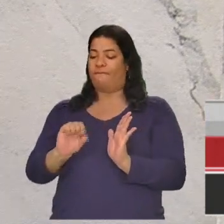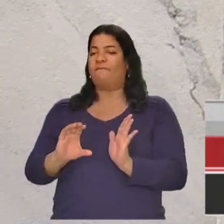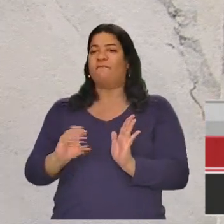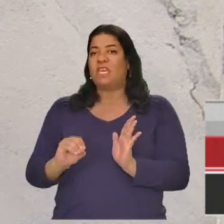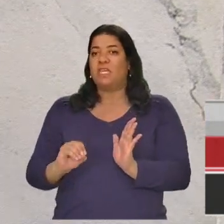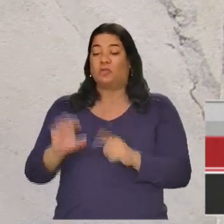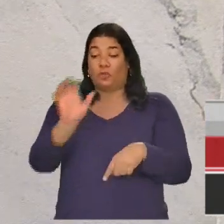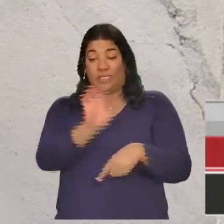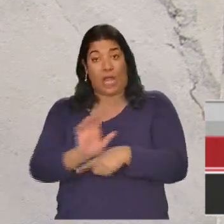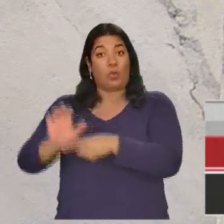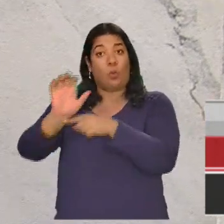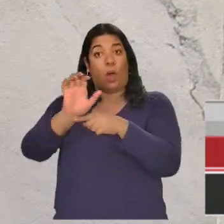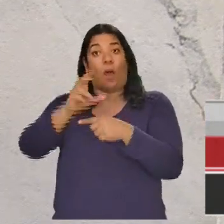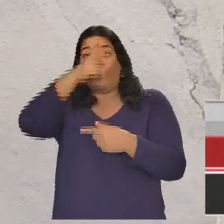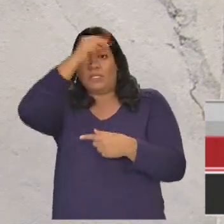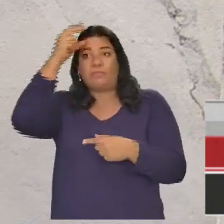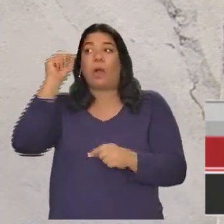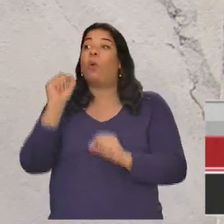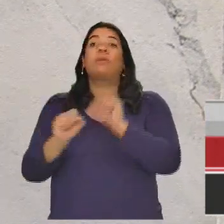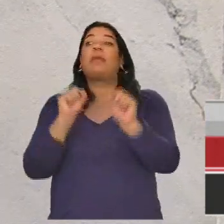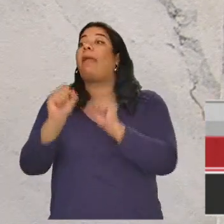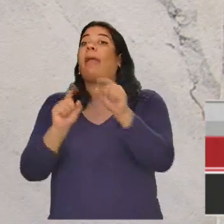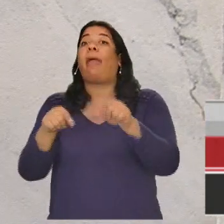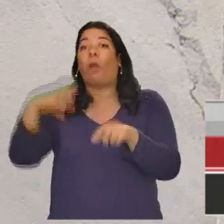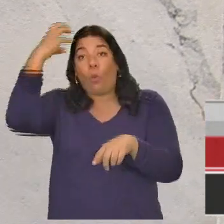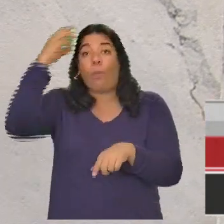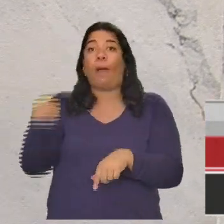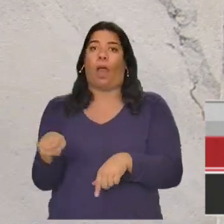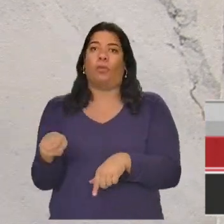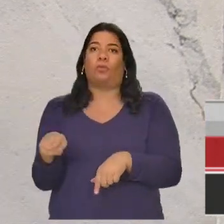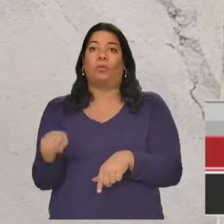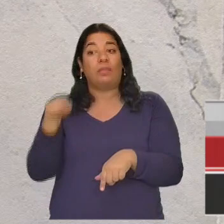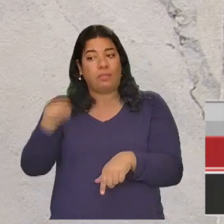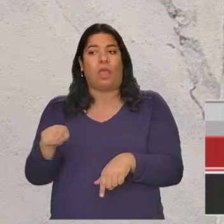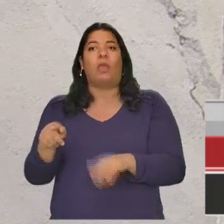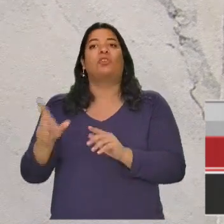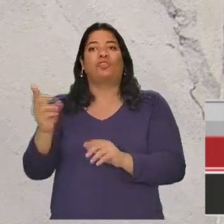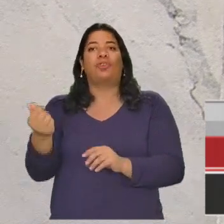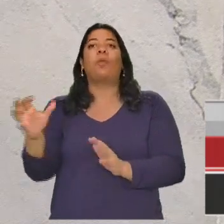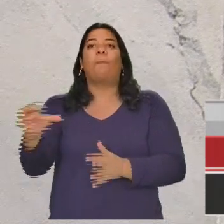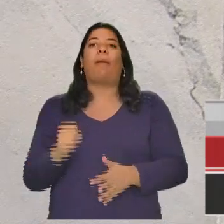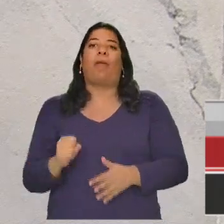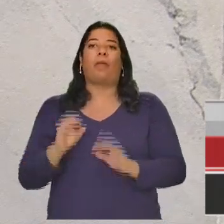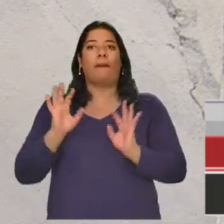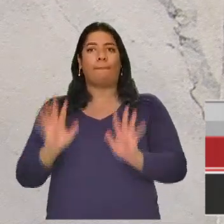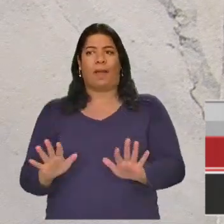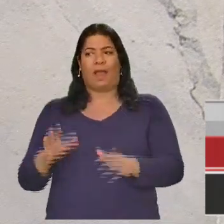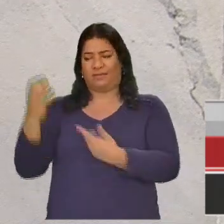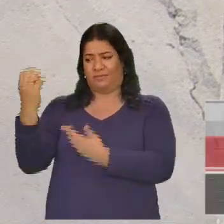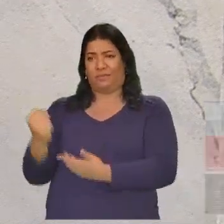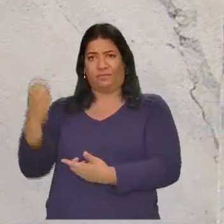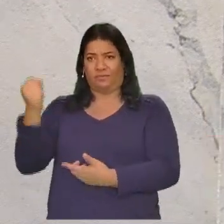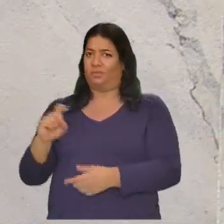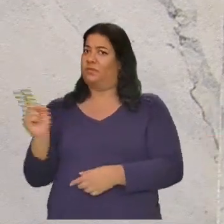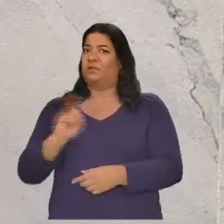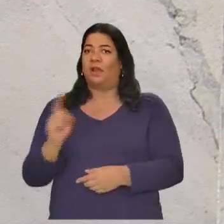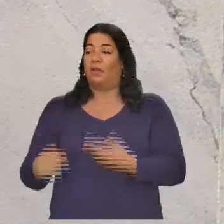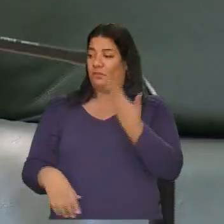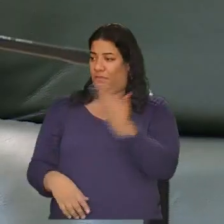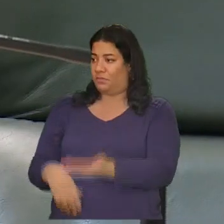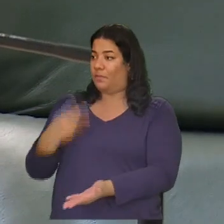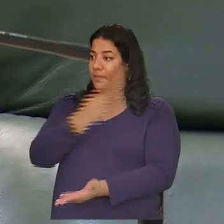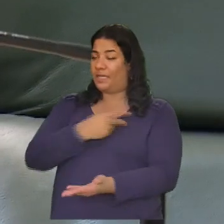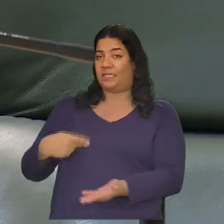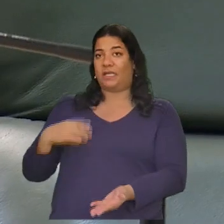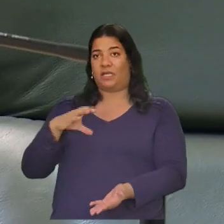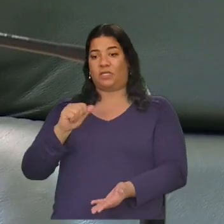nós queremos fazer esse é o grande debate que nós vamos ter que fazer o deputado bruno caetano esse é o